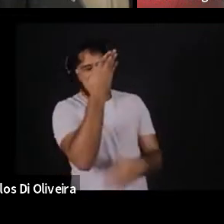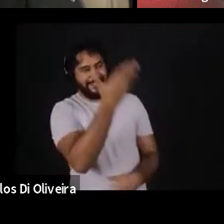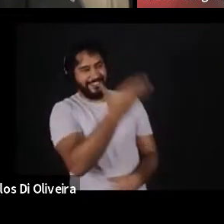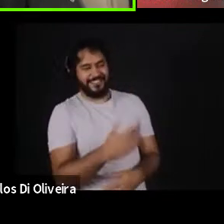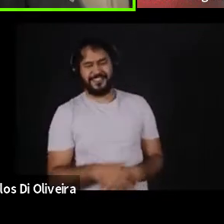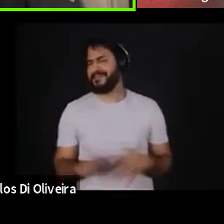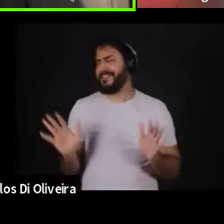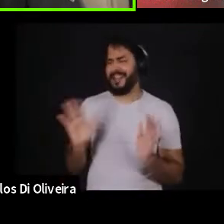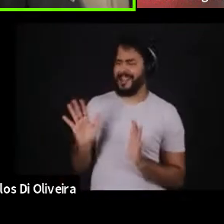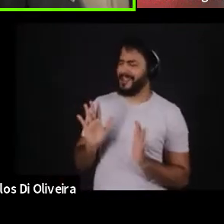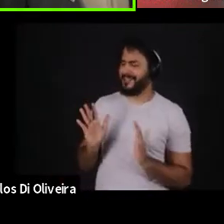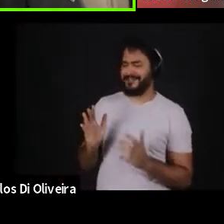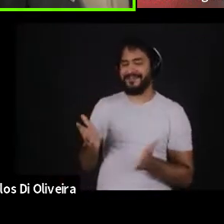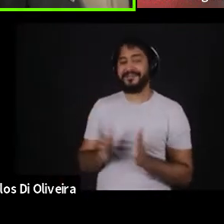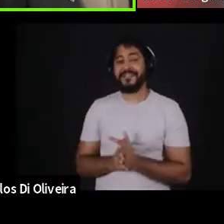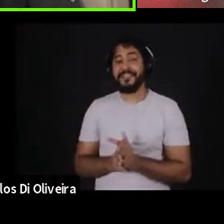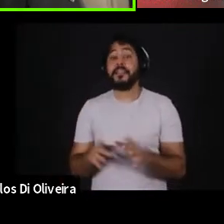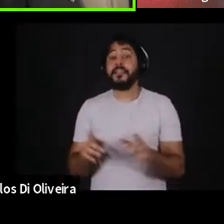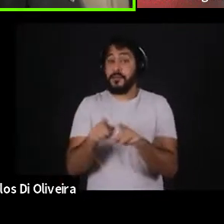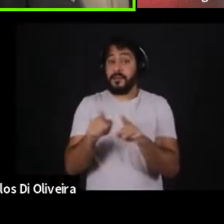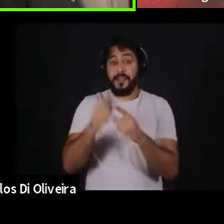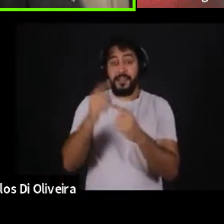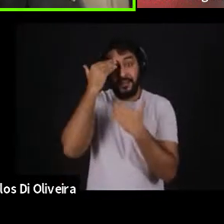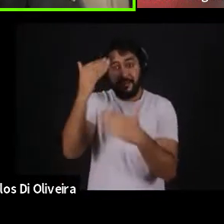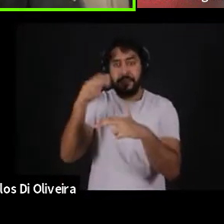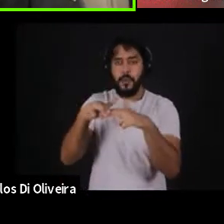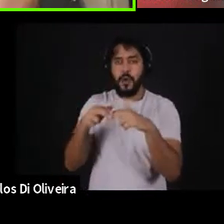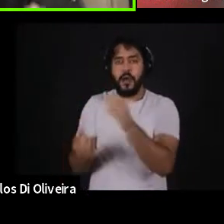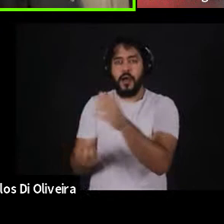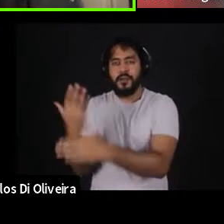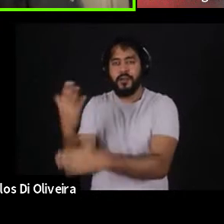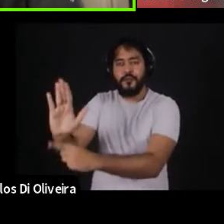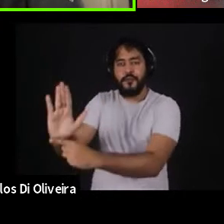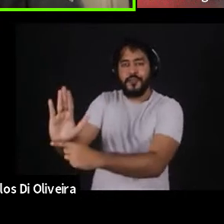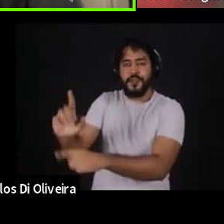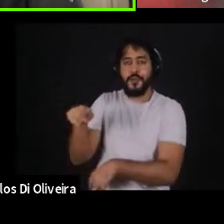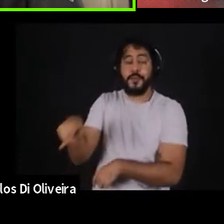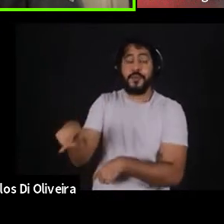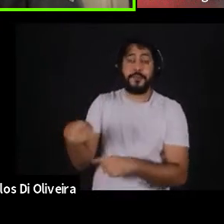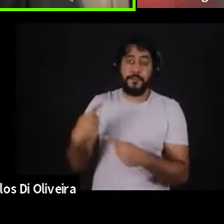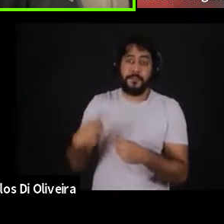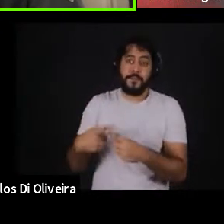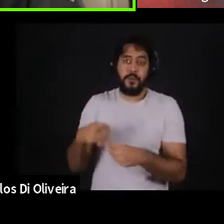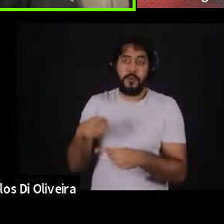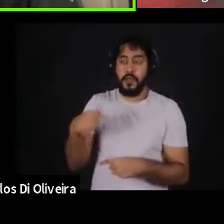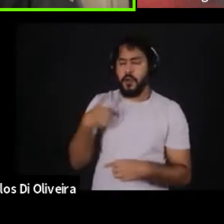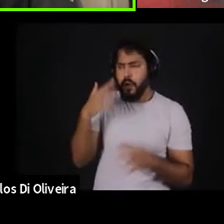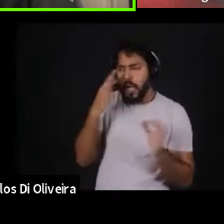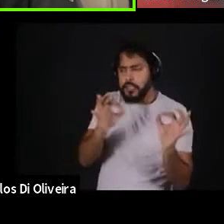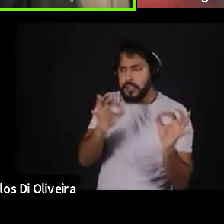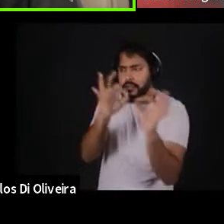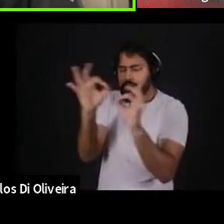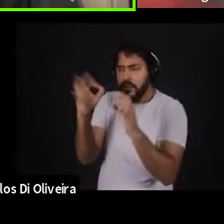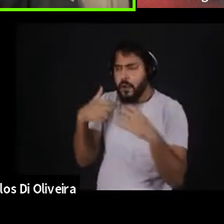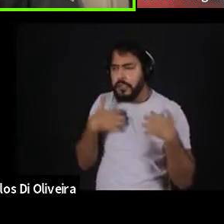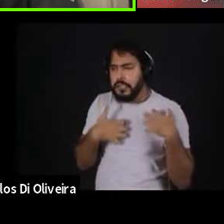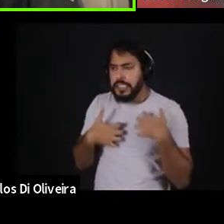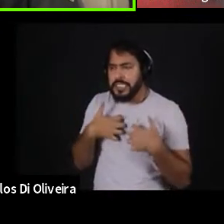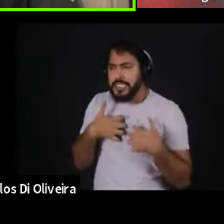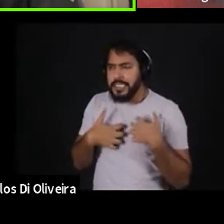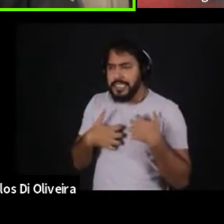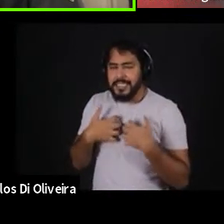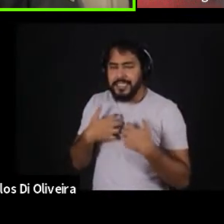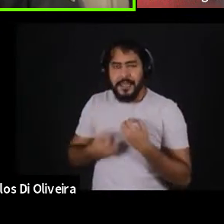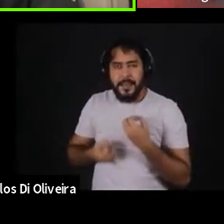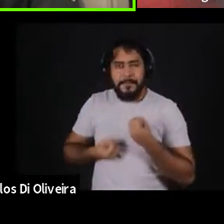isso. E agradecer pelo filme também. Então, tanta coisa aconteceu também comigo vendo aquele filme, esse filme de vocês, O